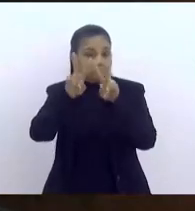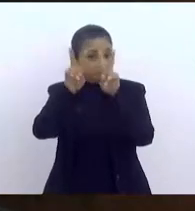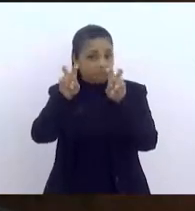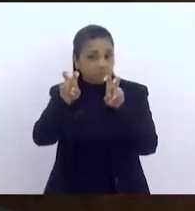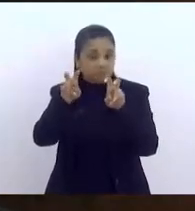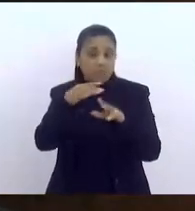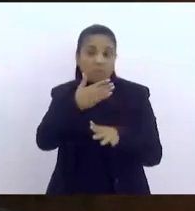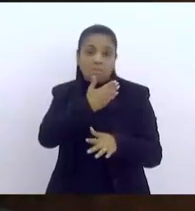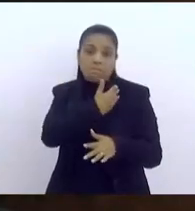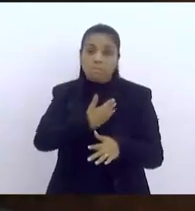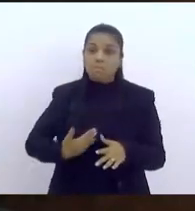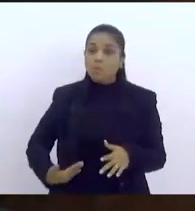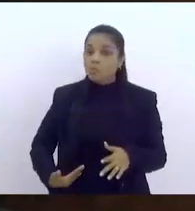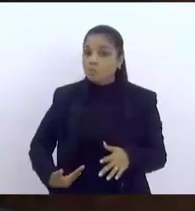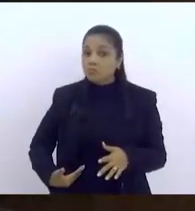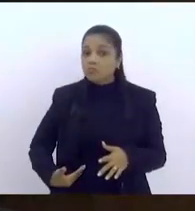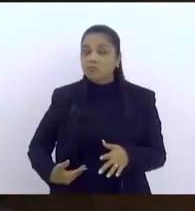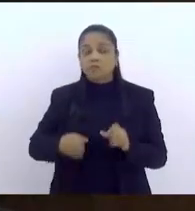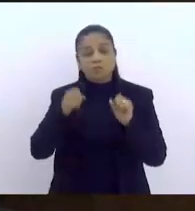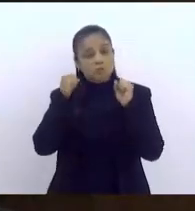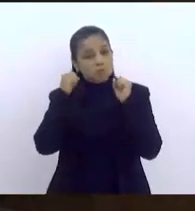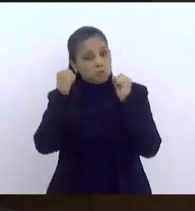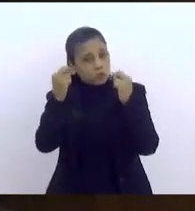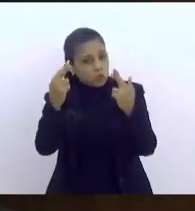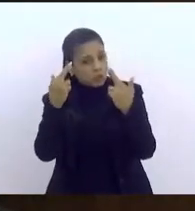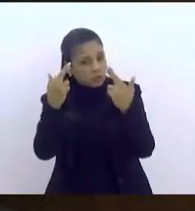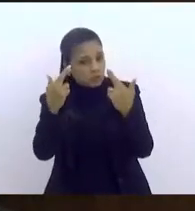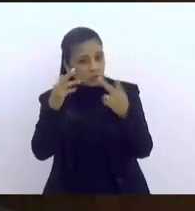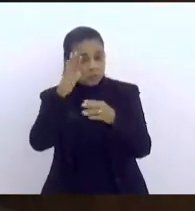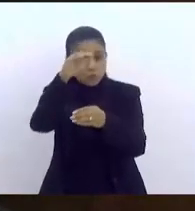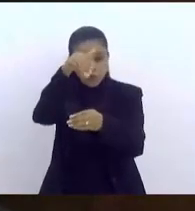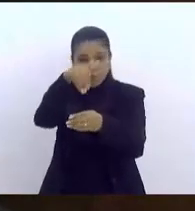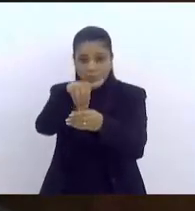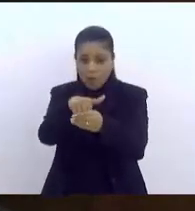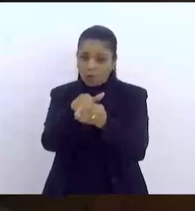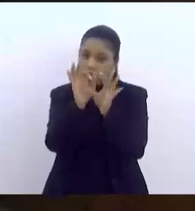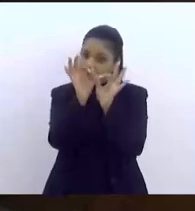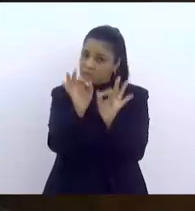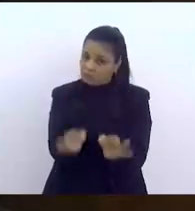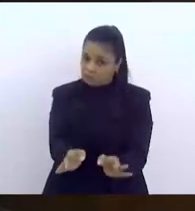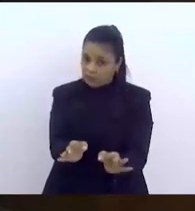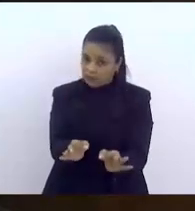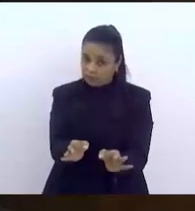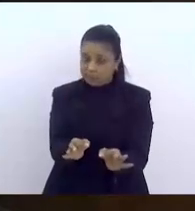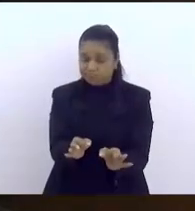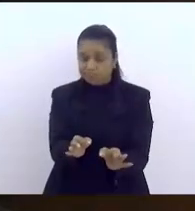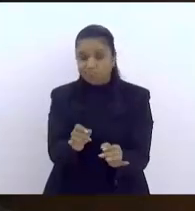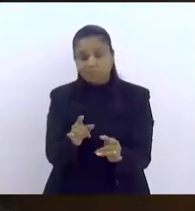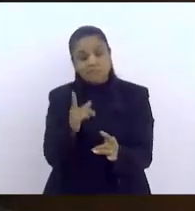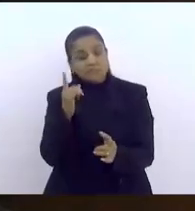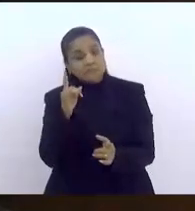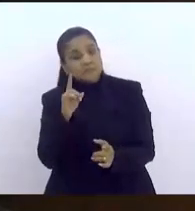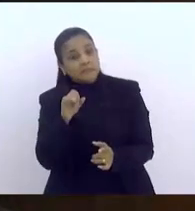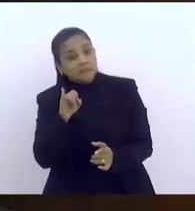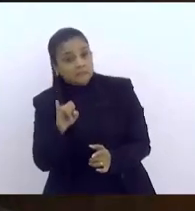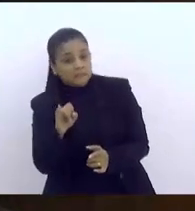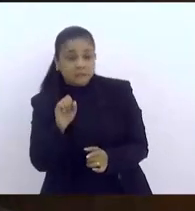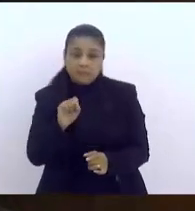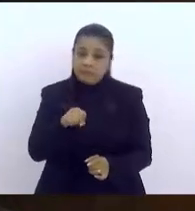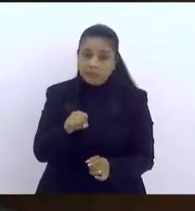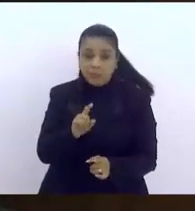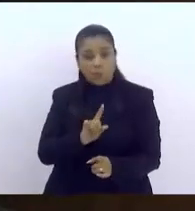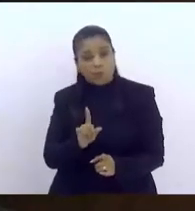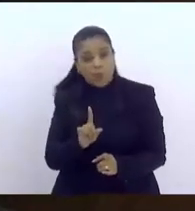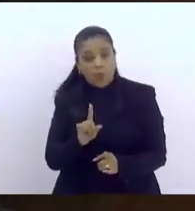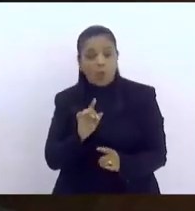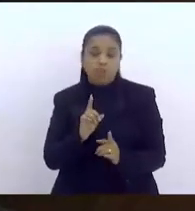entendimento, torcendo para que o nosso voto, né, seja um voto correto. Se vai ser ou não, lá na frente a gente vai descobrir.